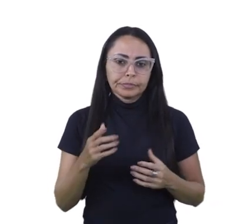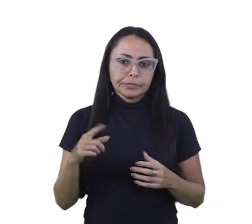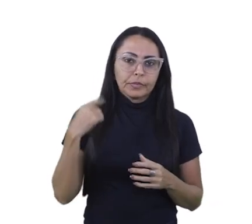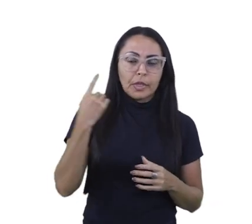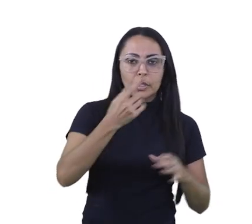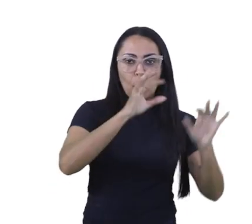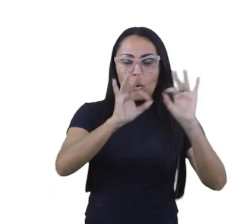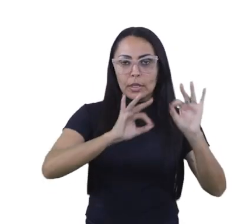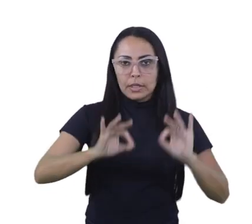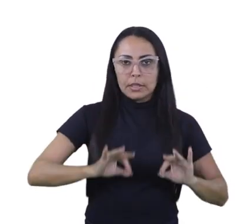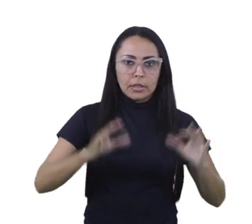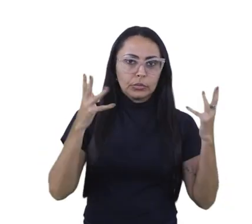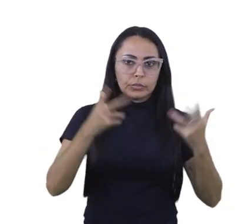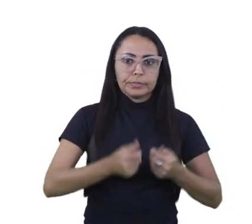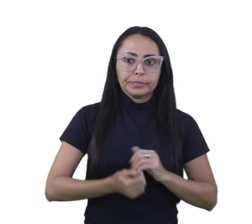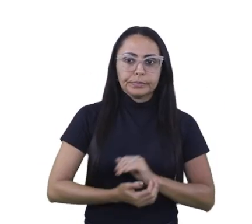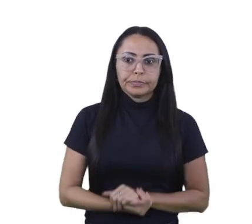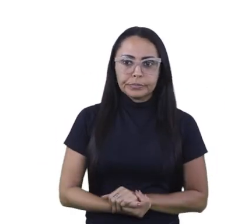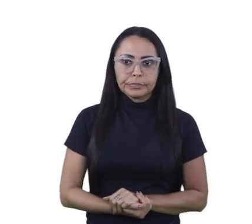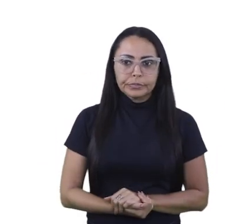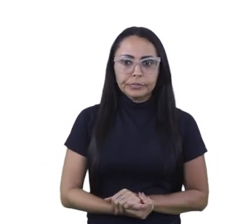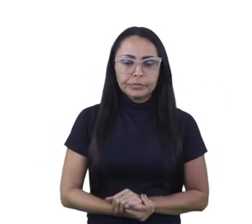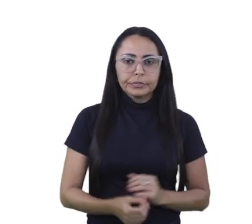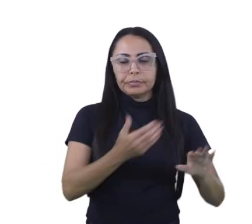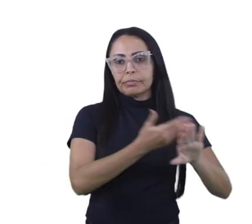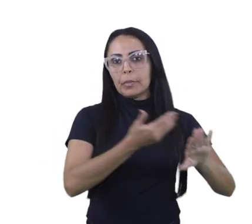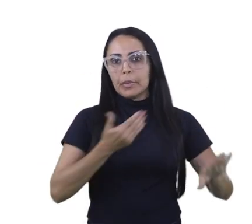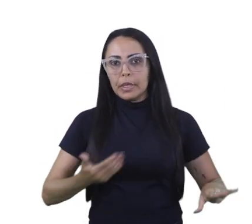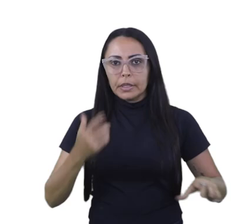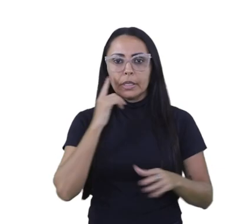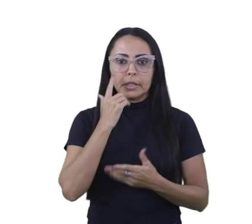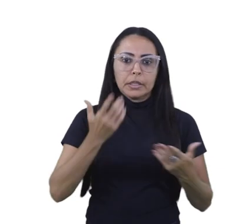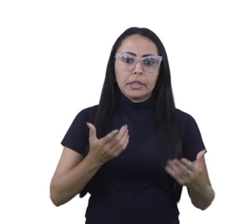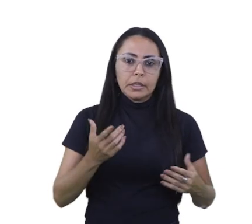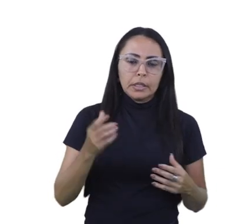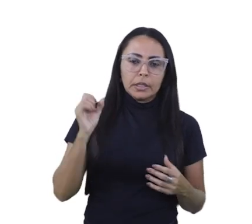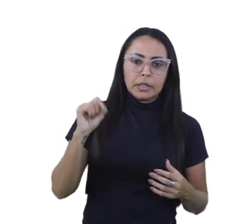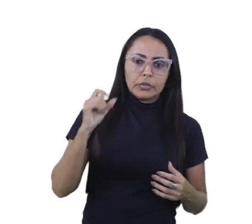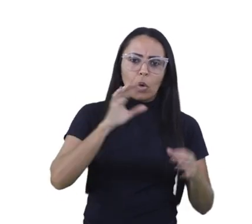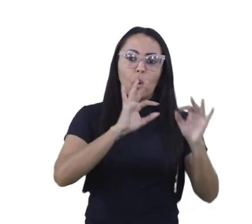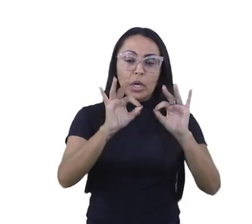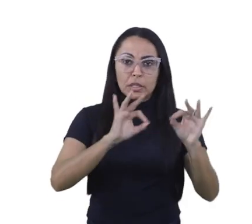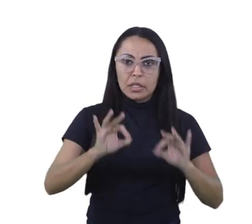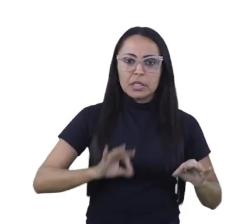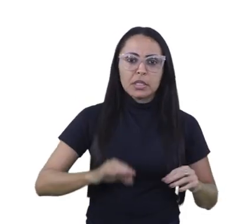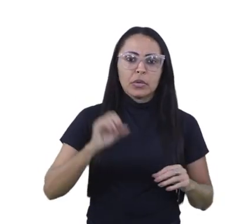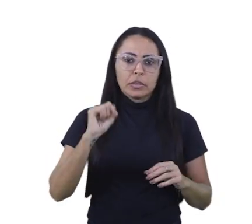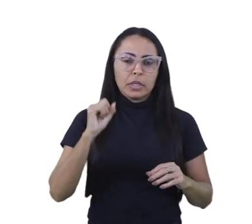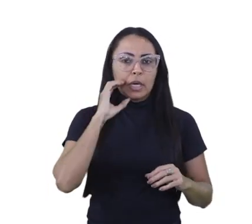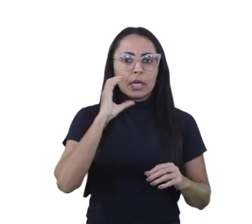gente organizar essa informação. Independente de como esteja, né, esse arranjo desses assuntos,